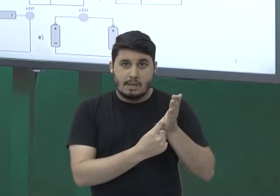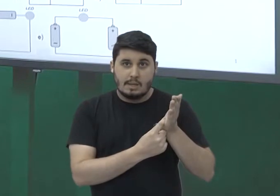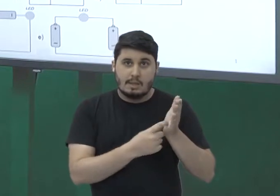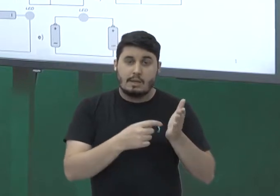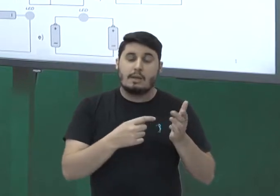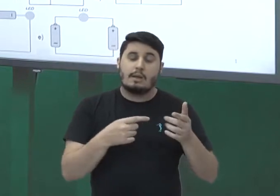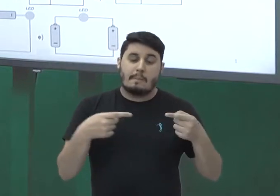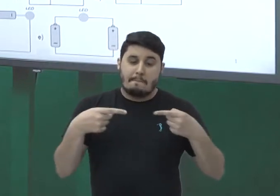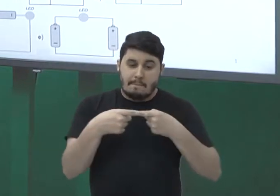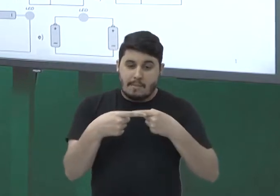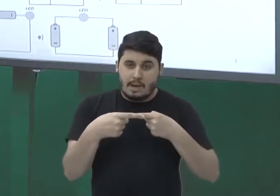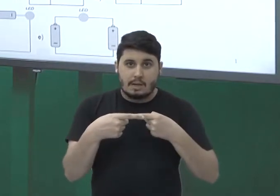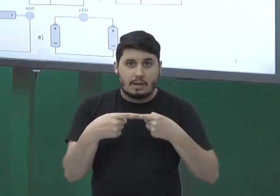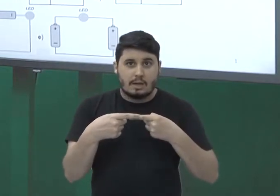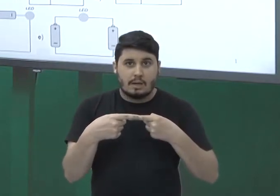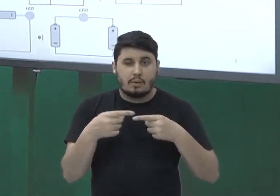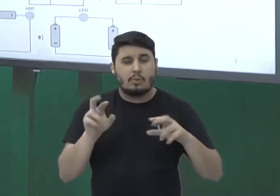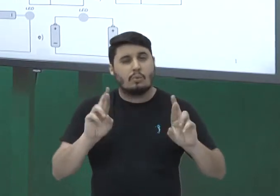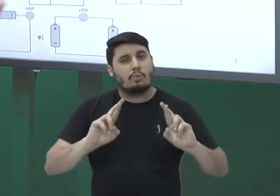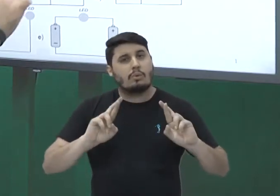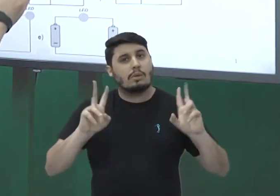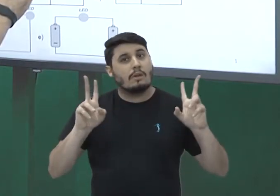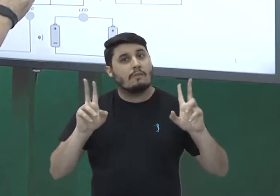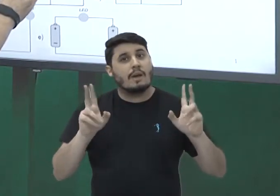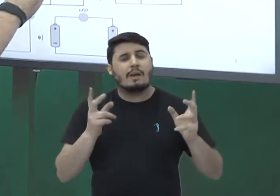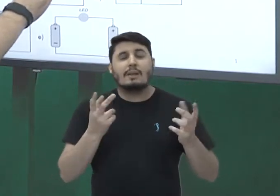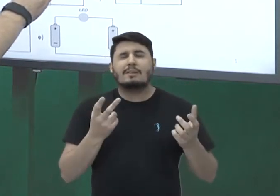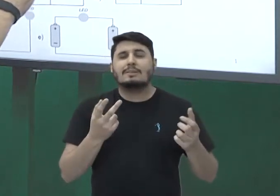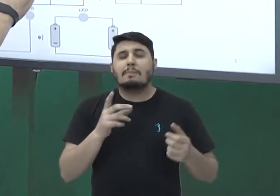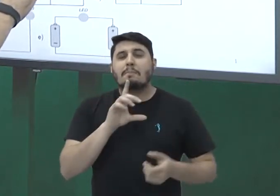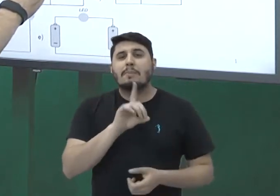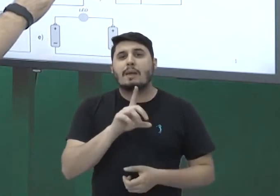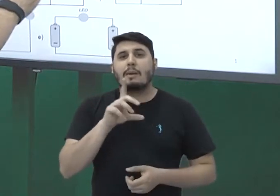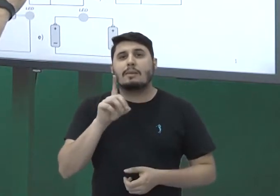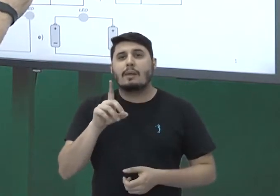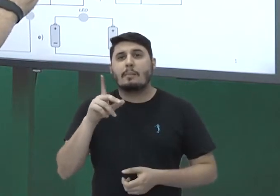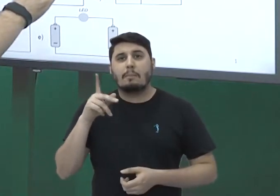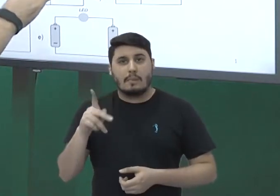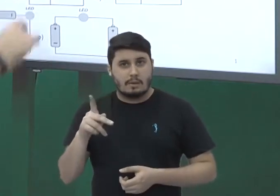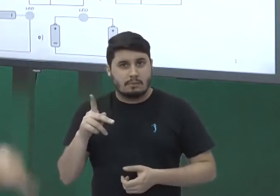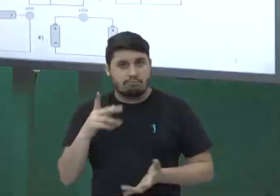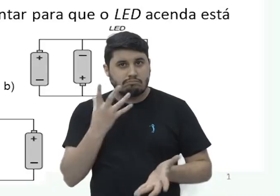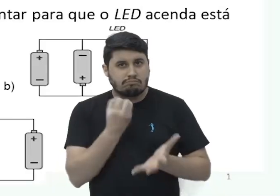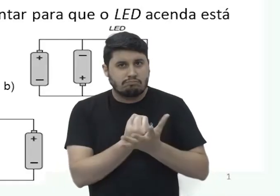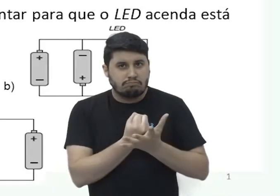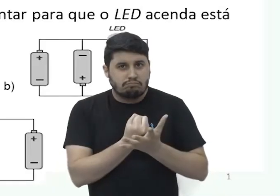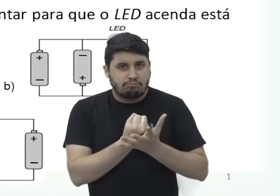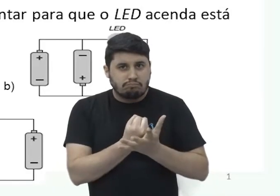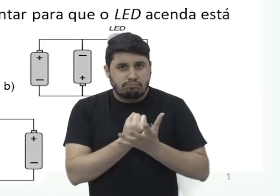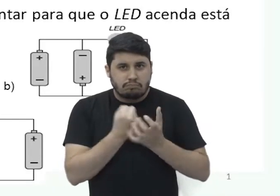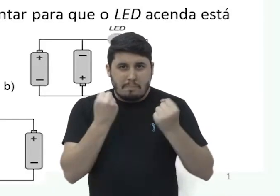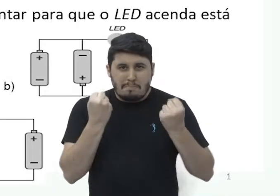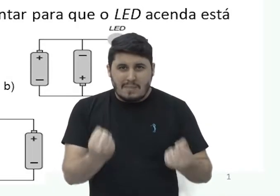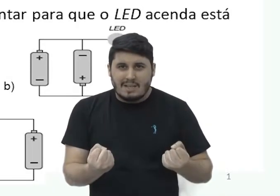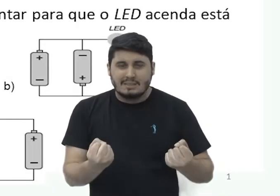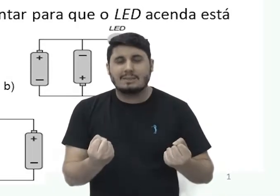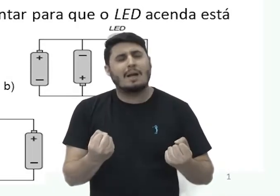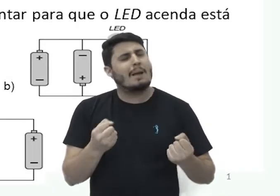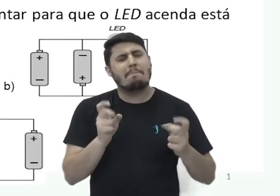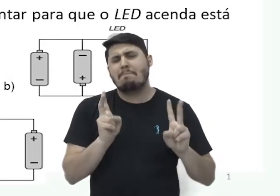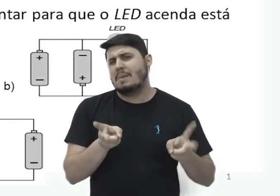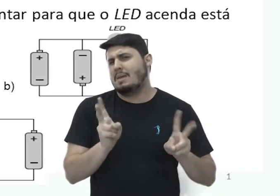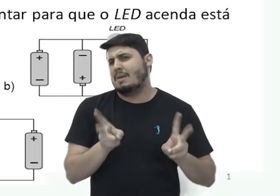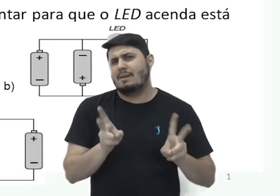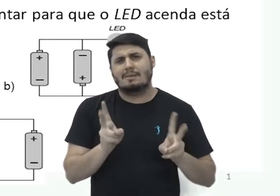em paralelo, a diferença de potencial entre os terminais dessas pilhas é exatamente a